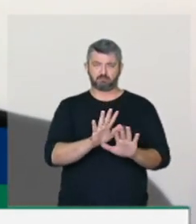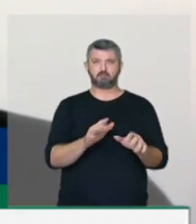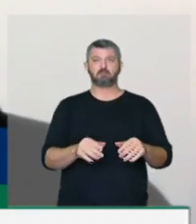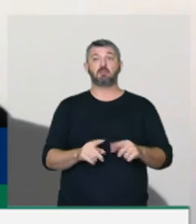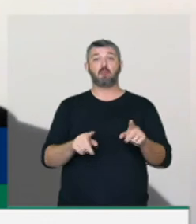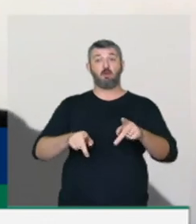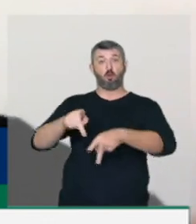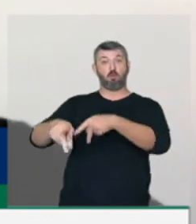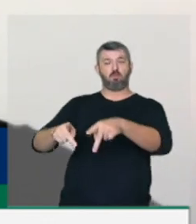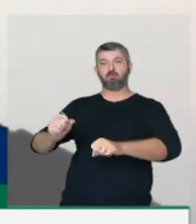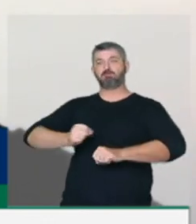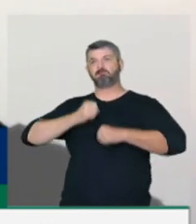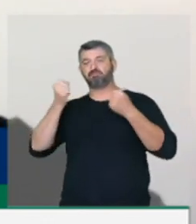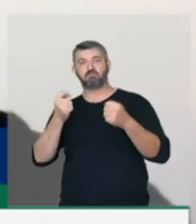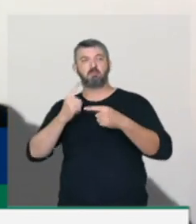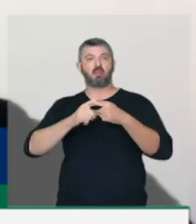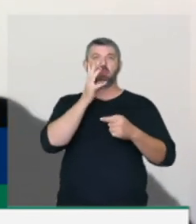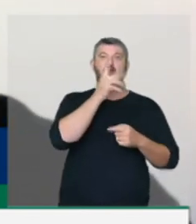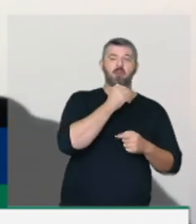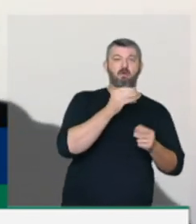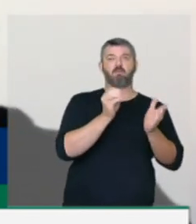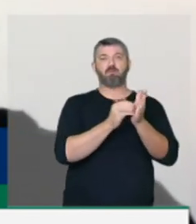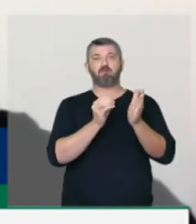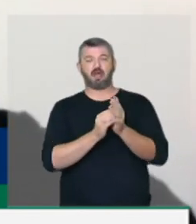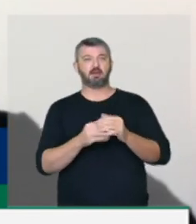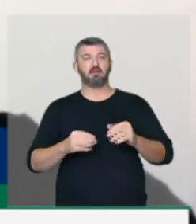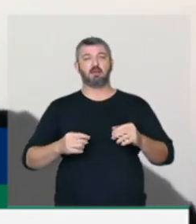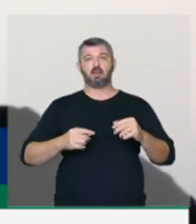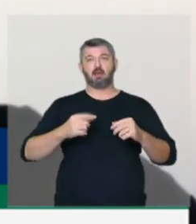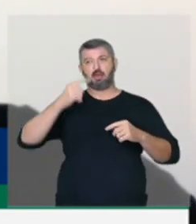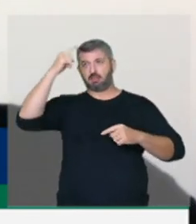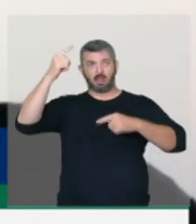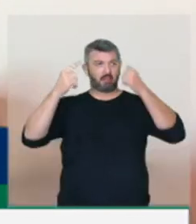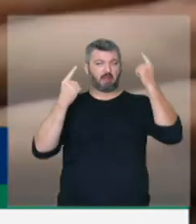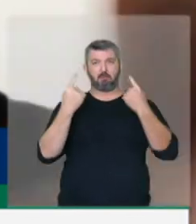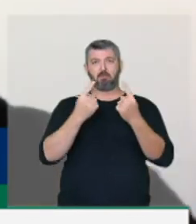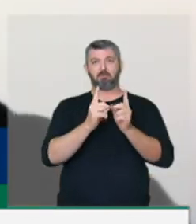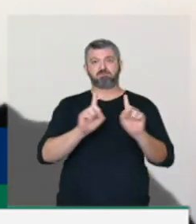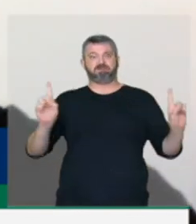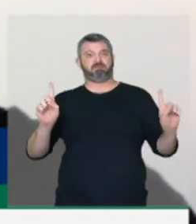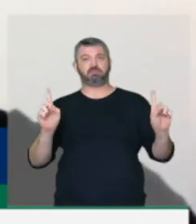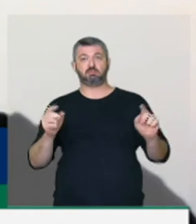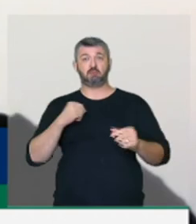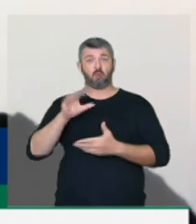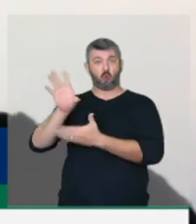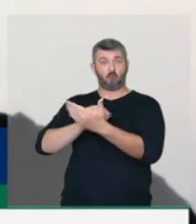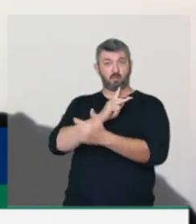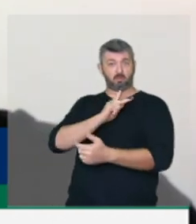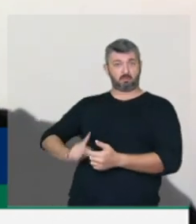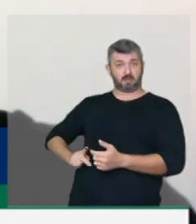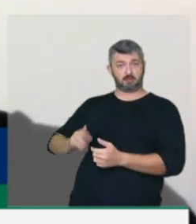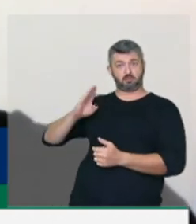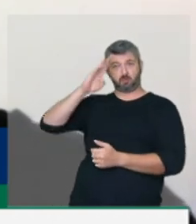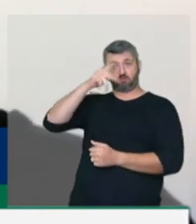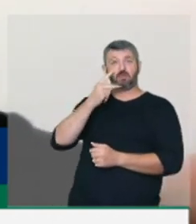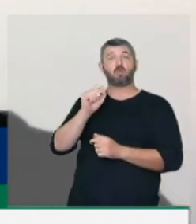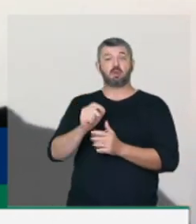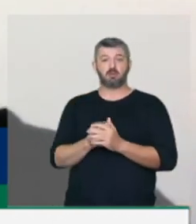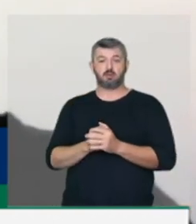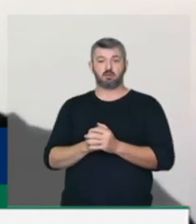do povo de um lado, a pendência do outro, a polarização de ideias. E repito a fala do presidente, que a partir de hoje é um